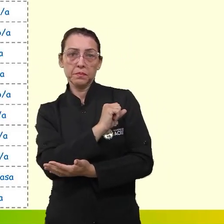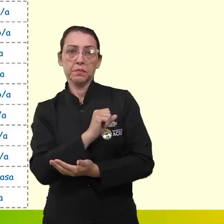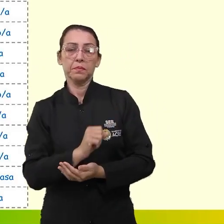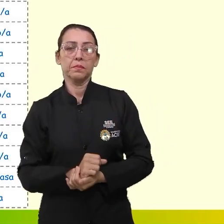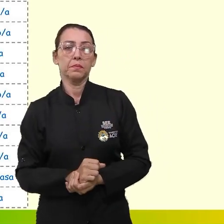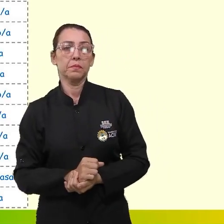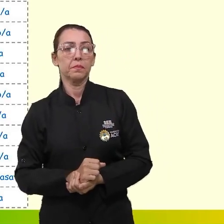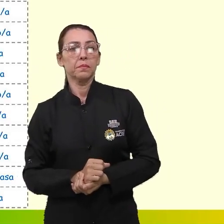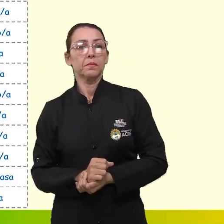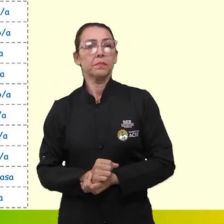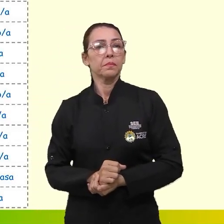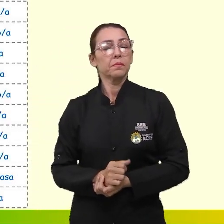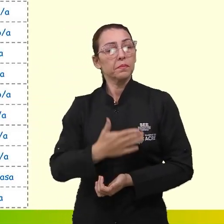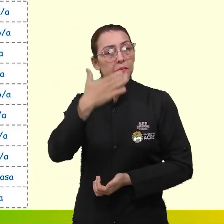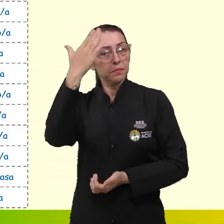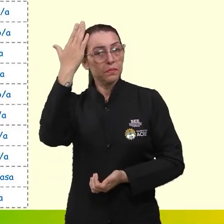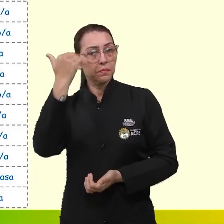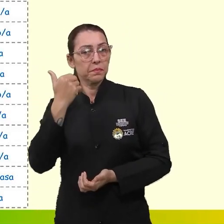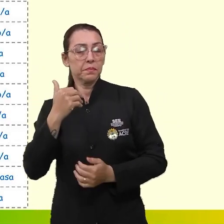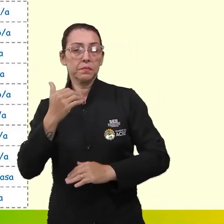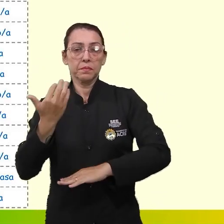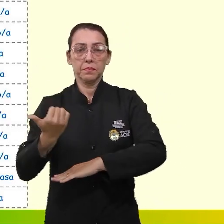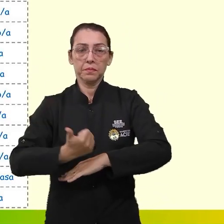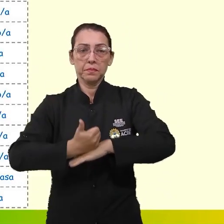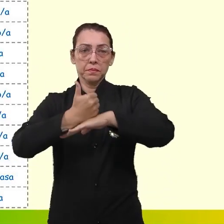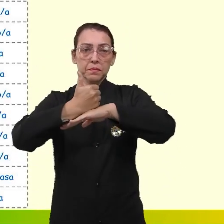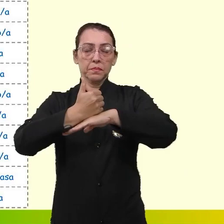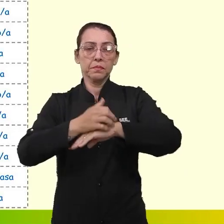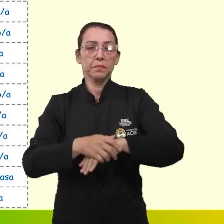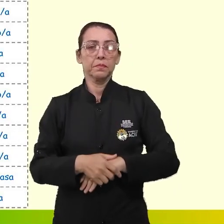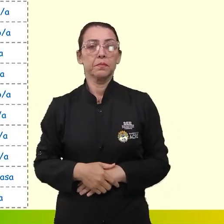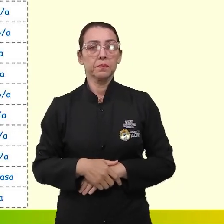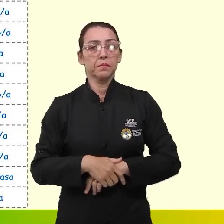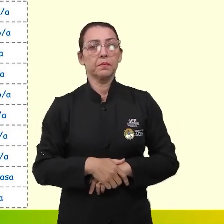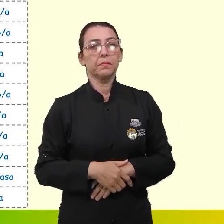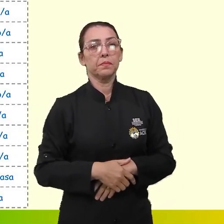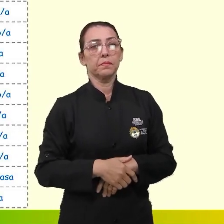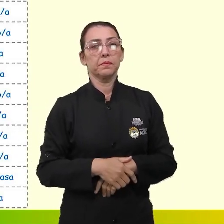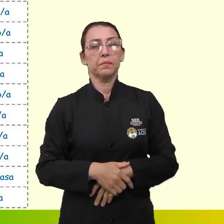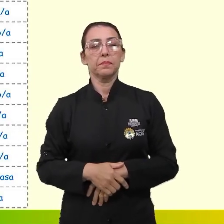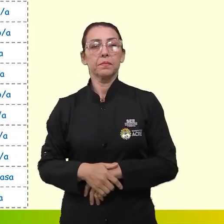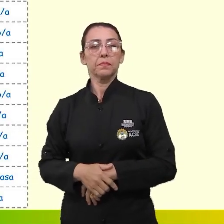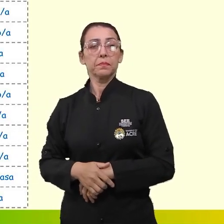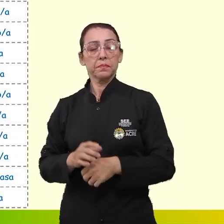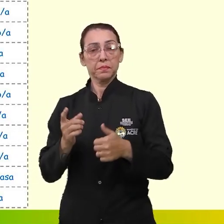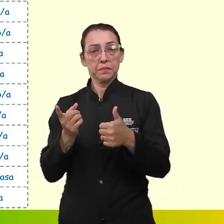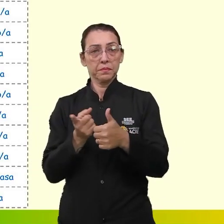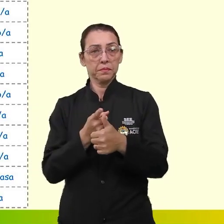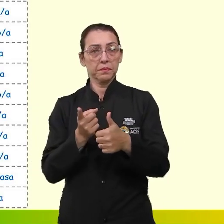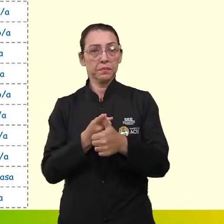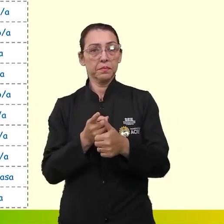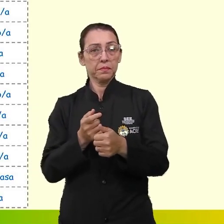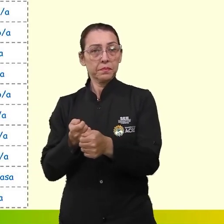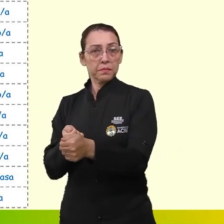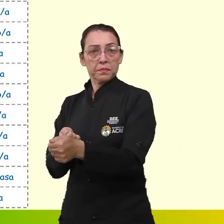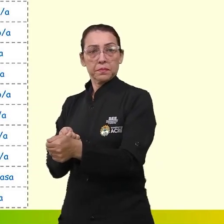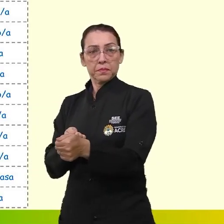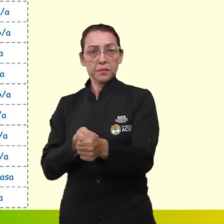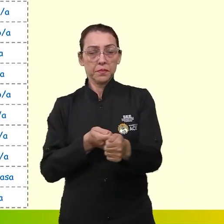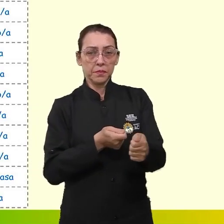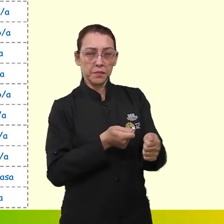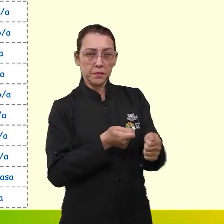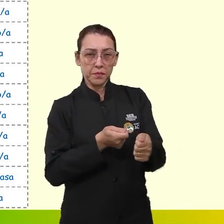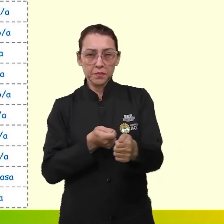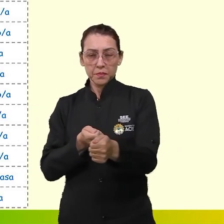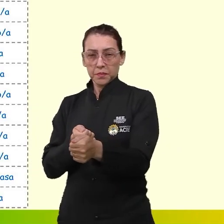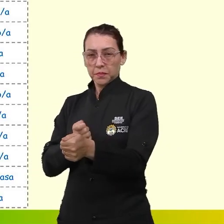vamos identificar aqui as profissões, tá bom? Rapidão. Então, esse primeiro profissional aqui, ele